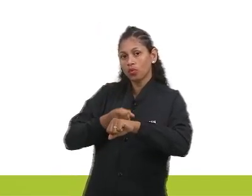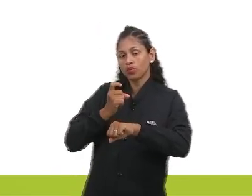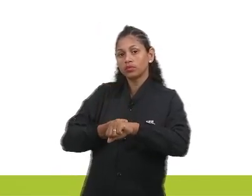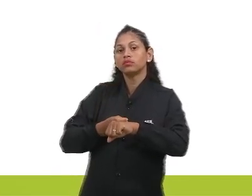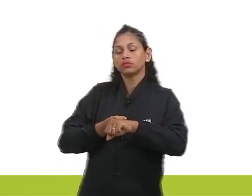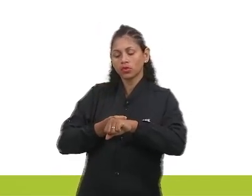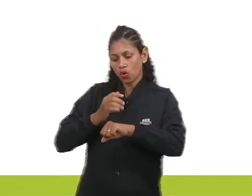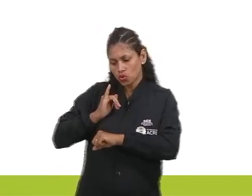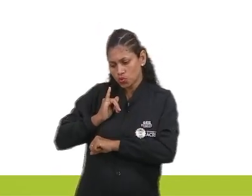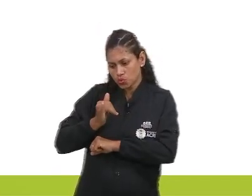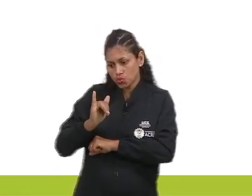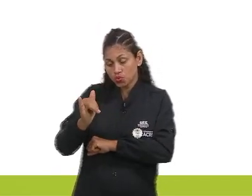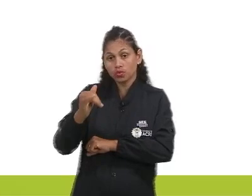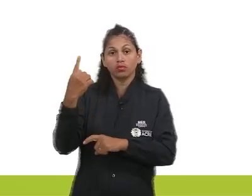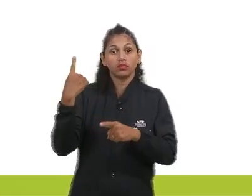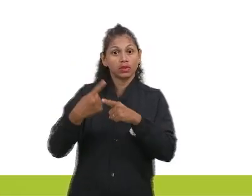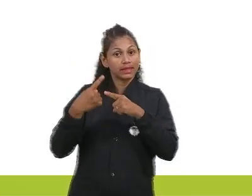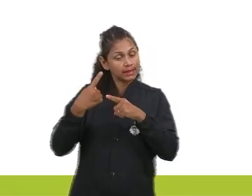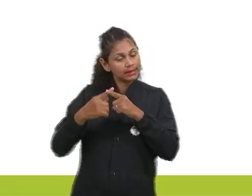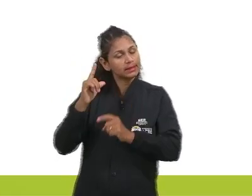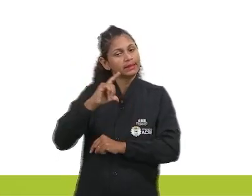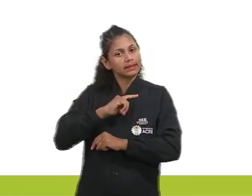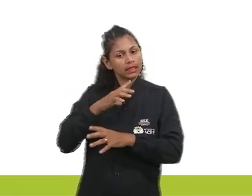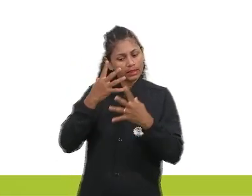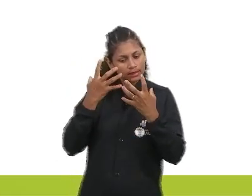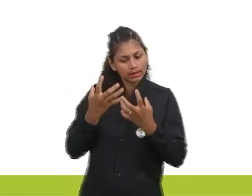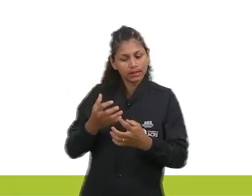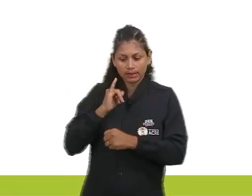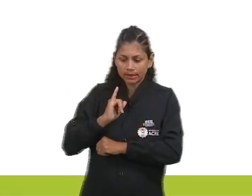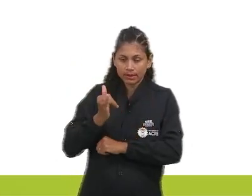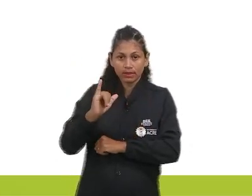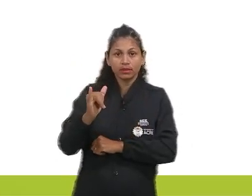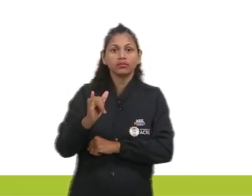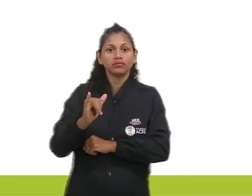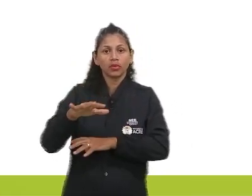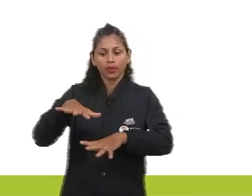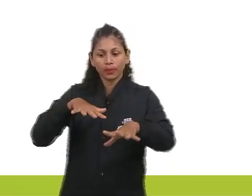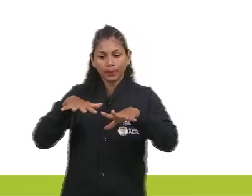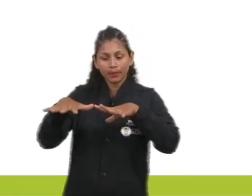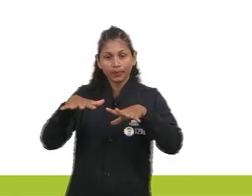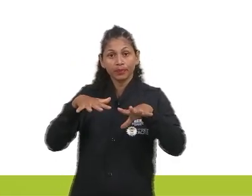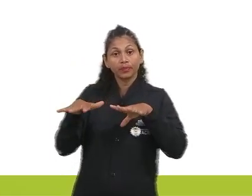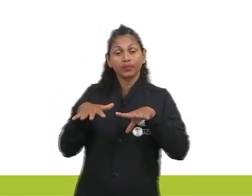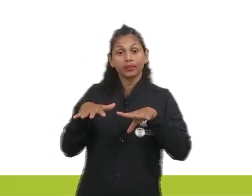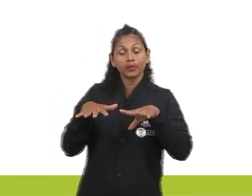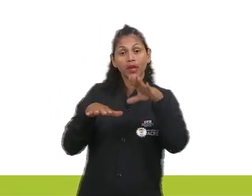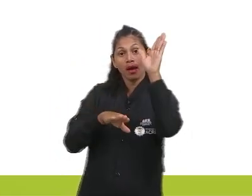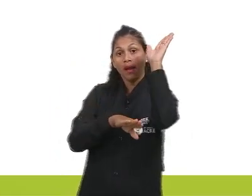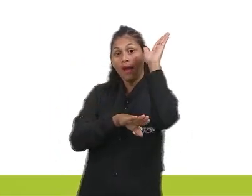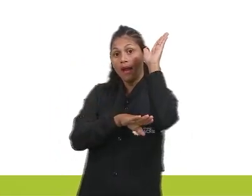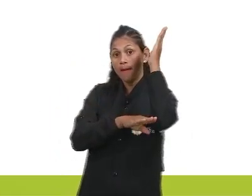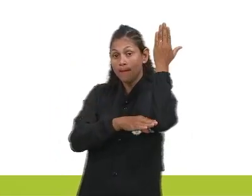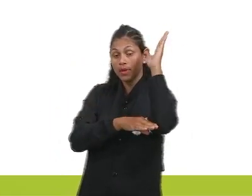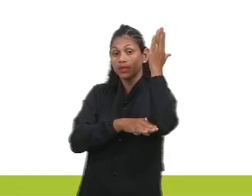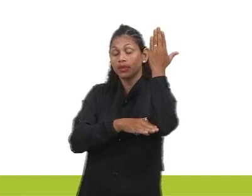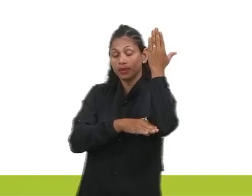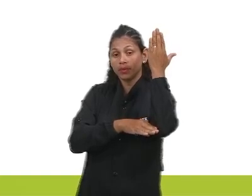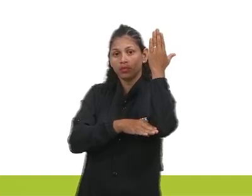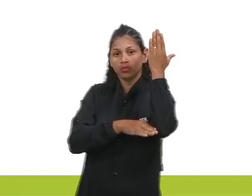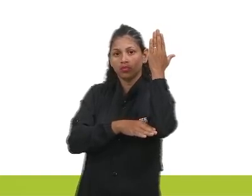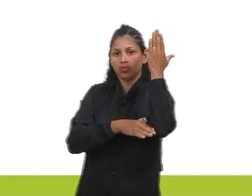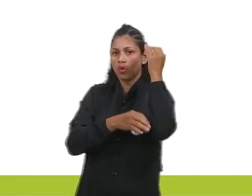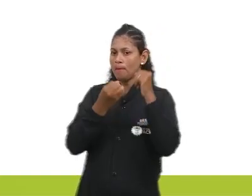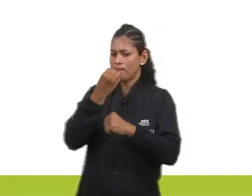cargas elétricas móveis. Ao contrário da madeira, que não tem, portanto, a madeira não é uma boa condutora de